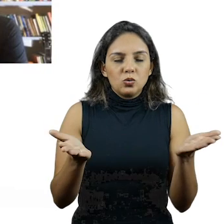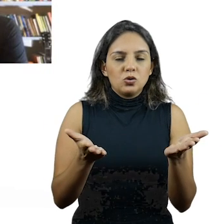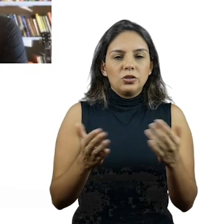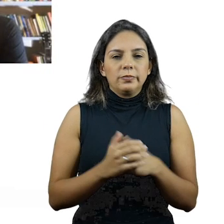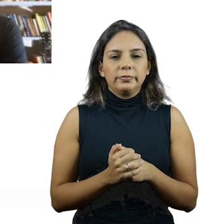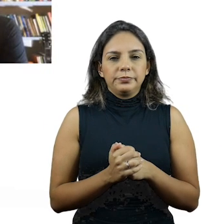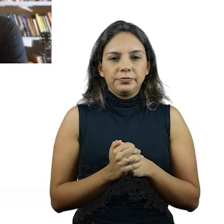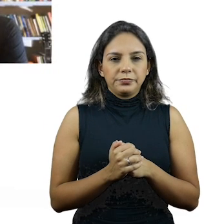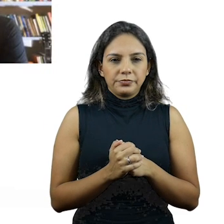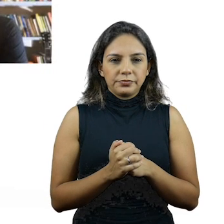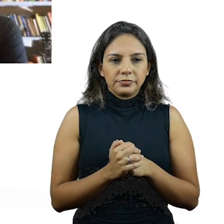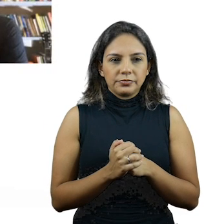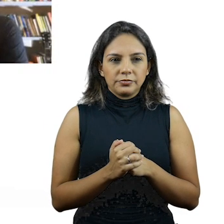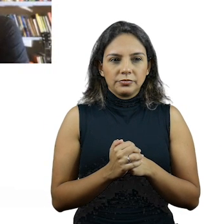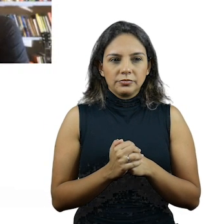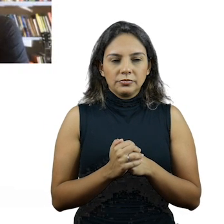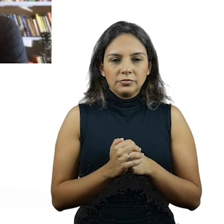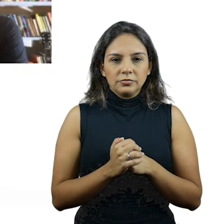aí?